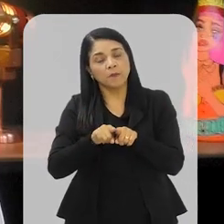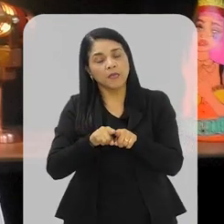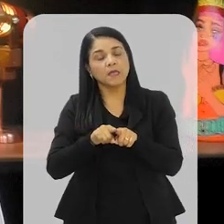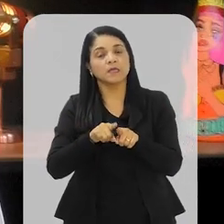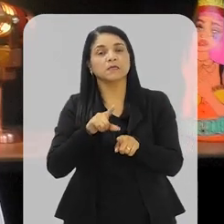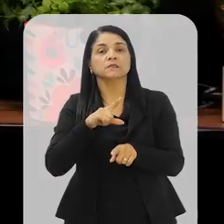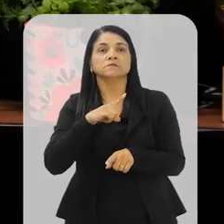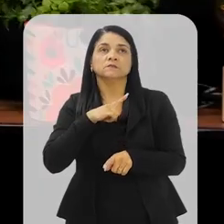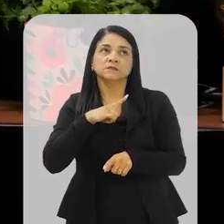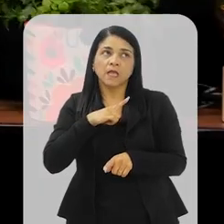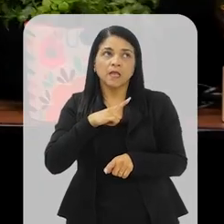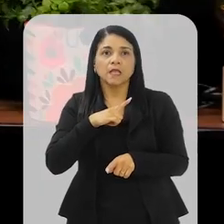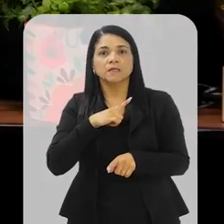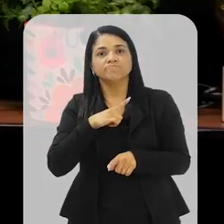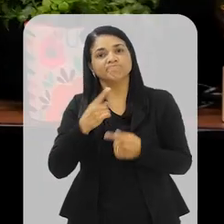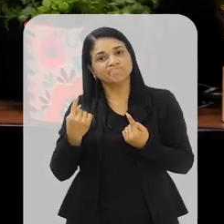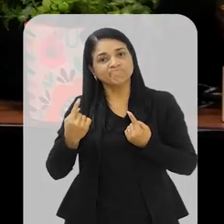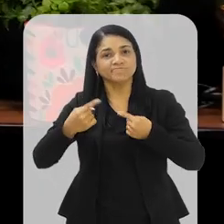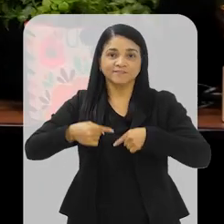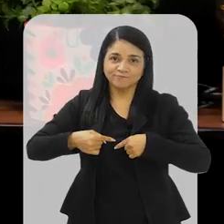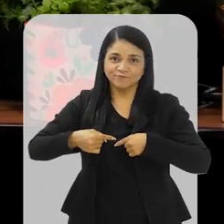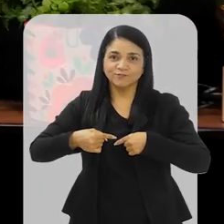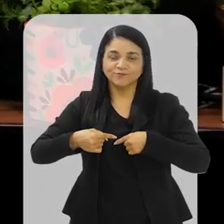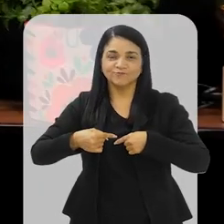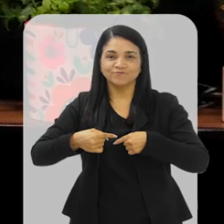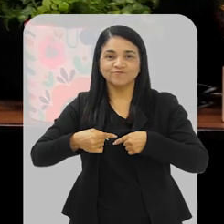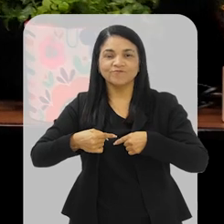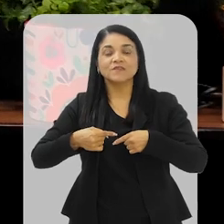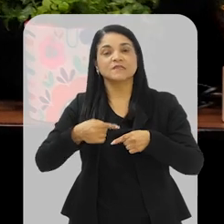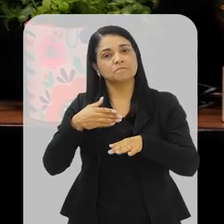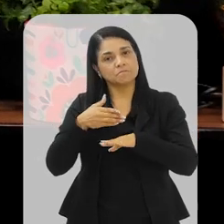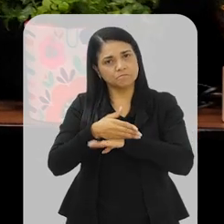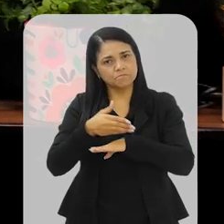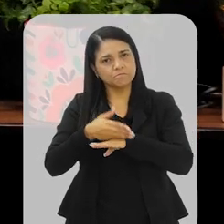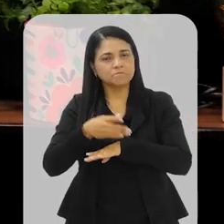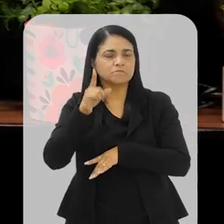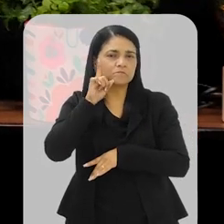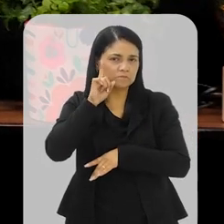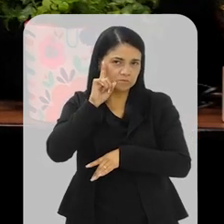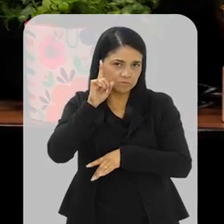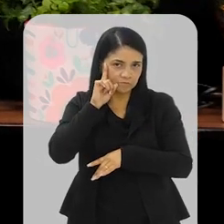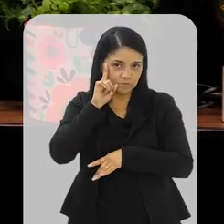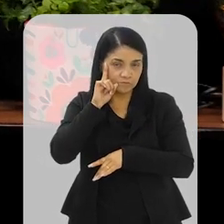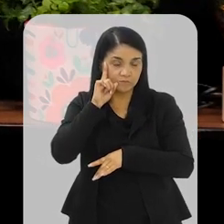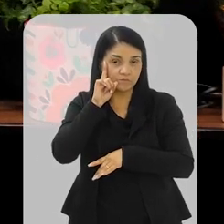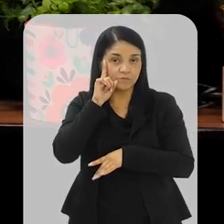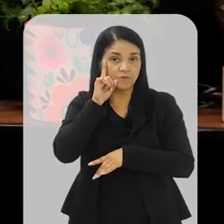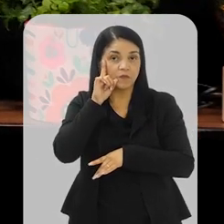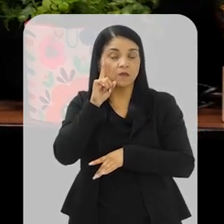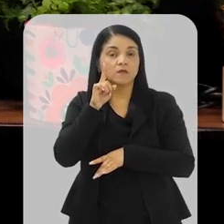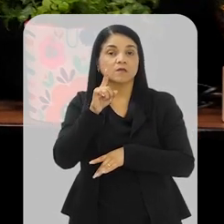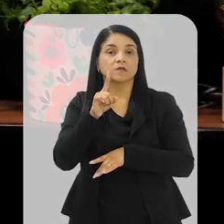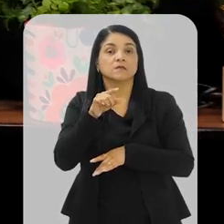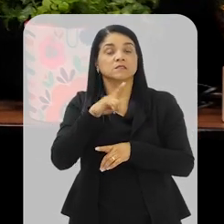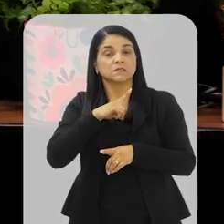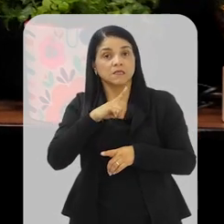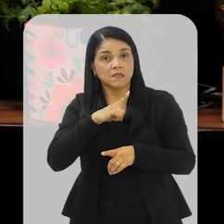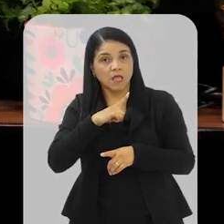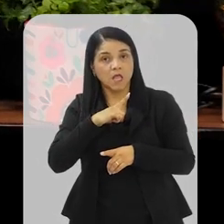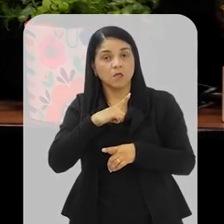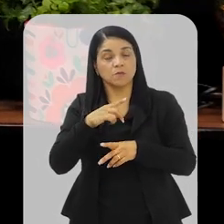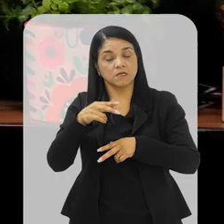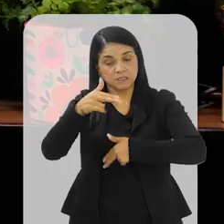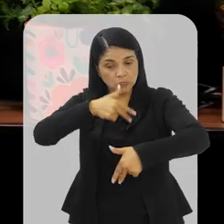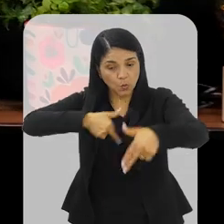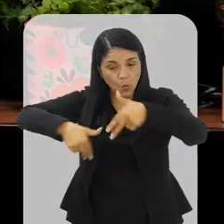parte que talvez seja desafiadora mas que está presente no nosso dia no nosso dia a dia se você tem uma